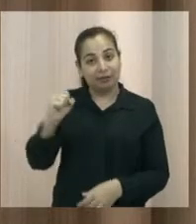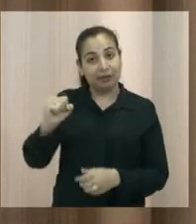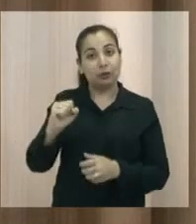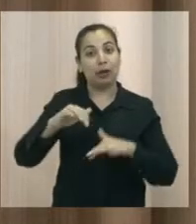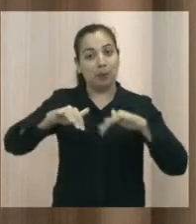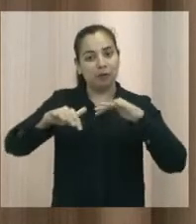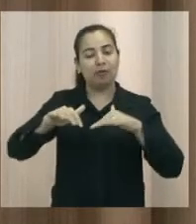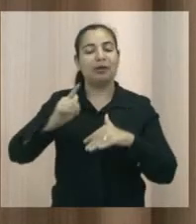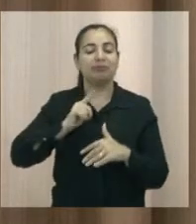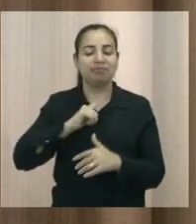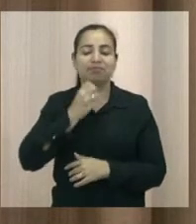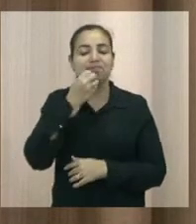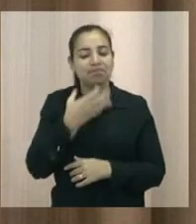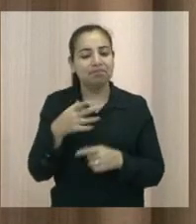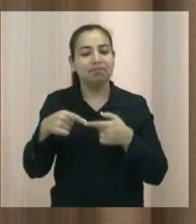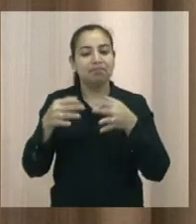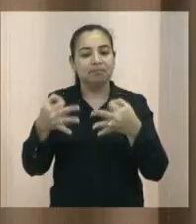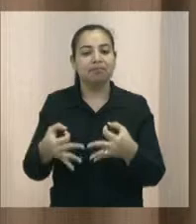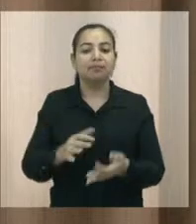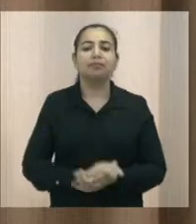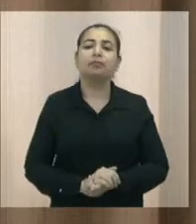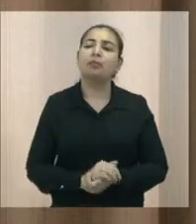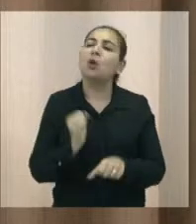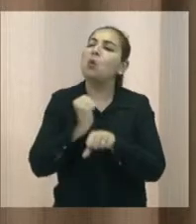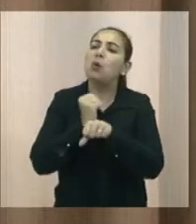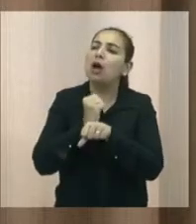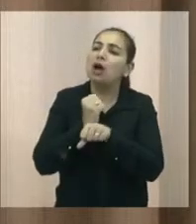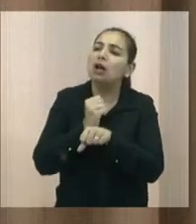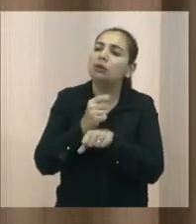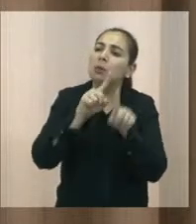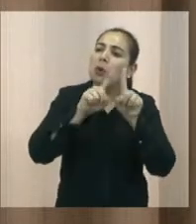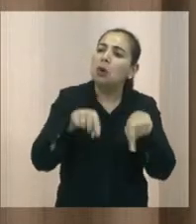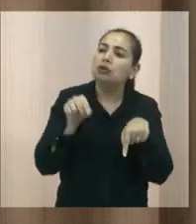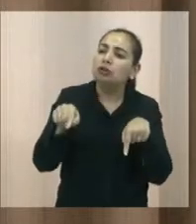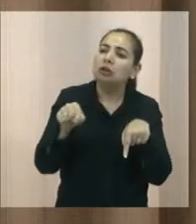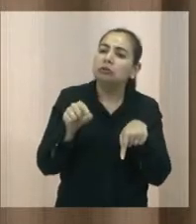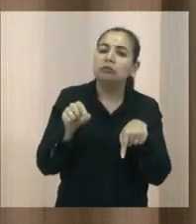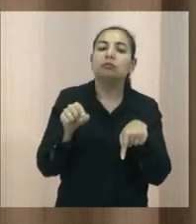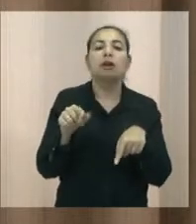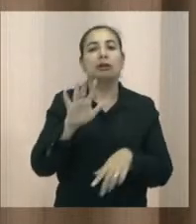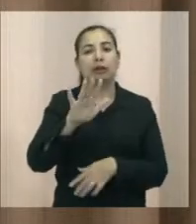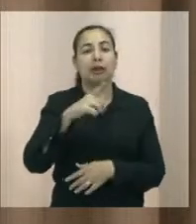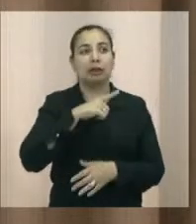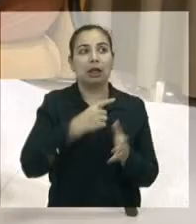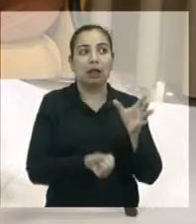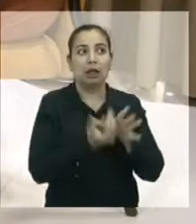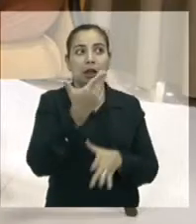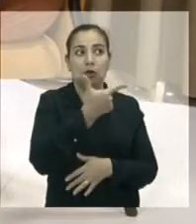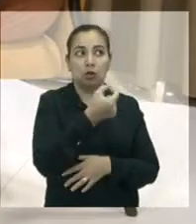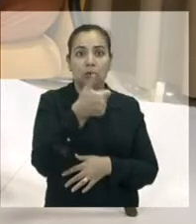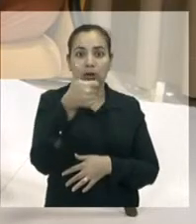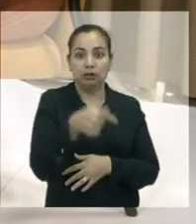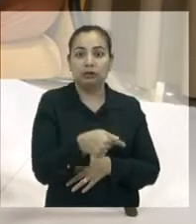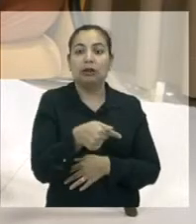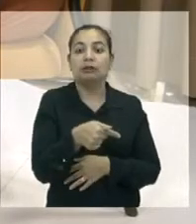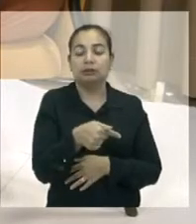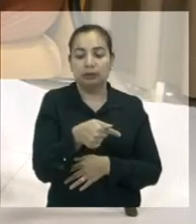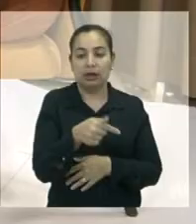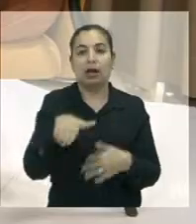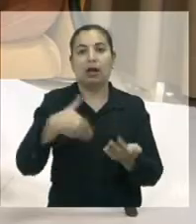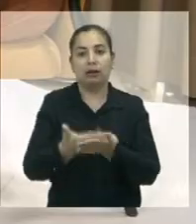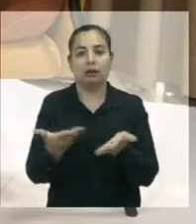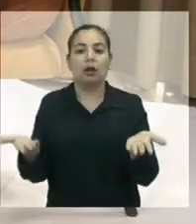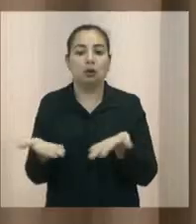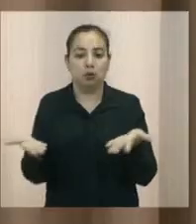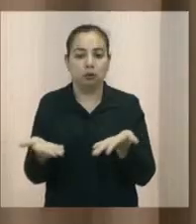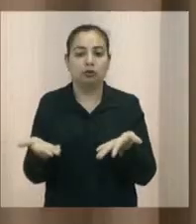esse projeto ele já atua? Ele trabalha desde 2017. Sim. 2017, a gente